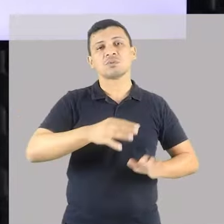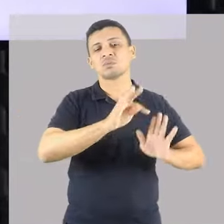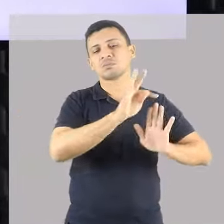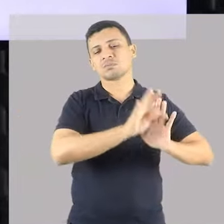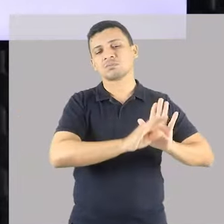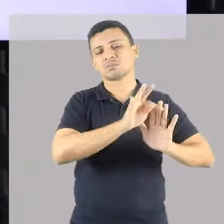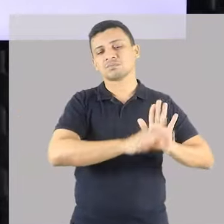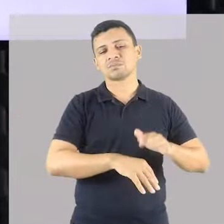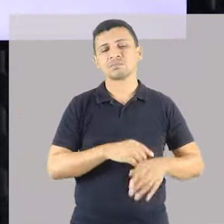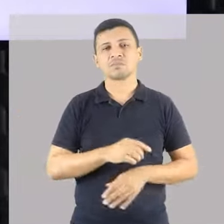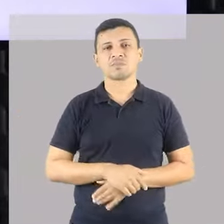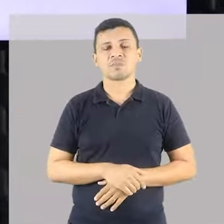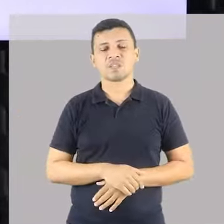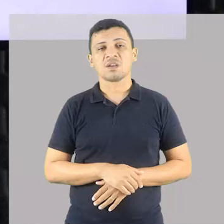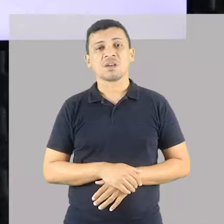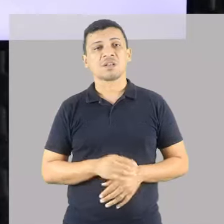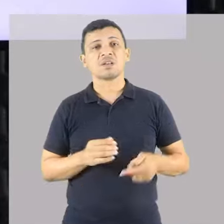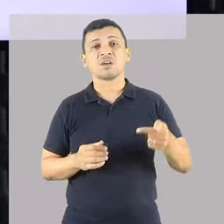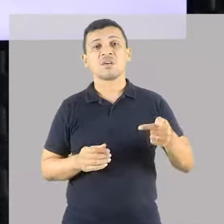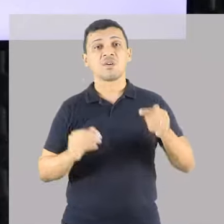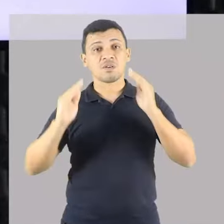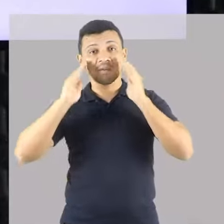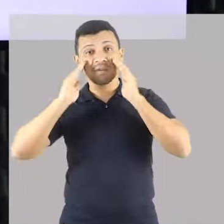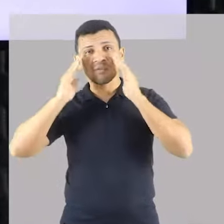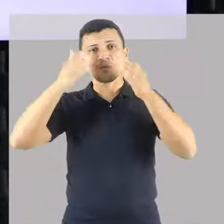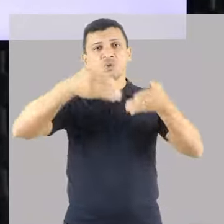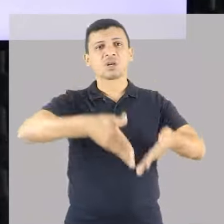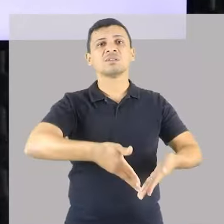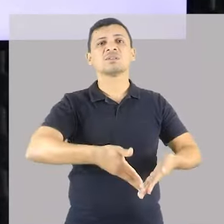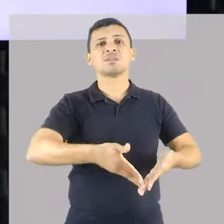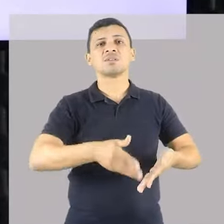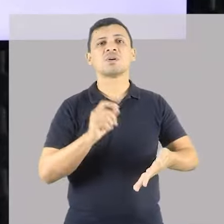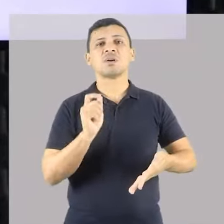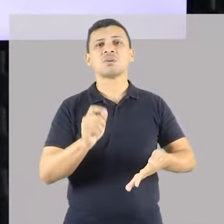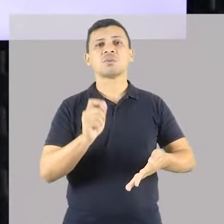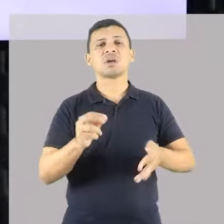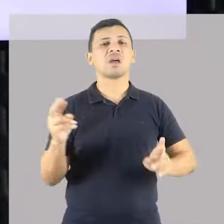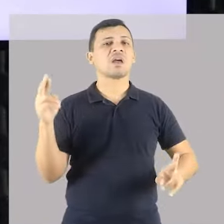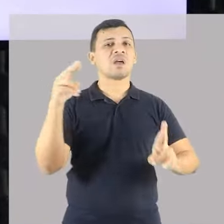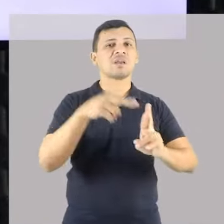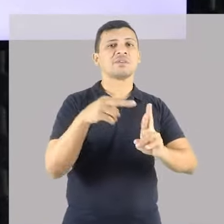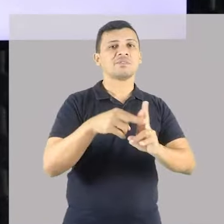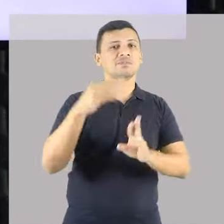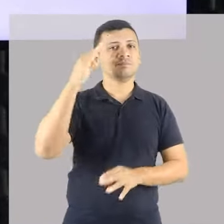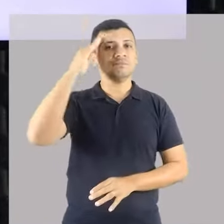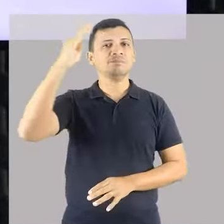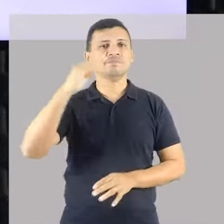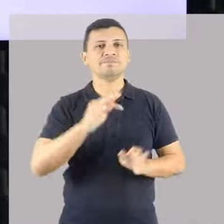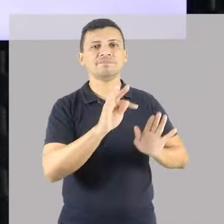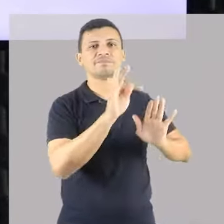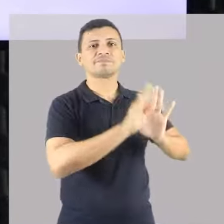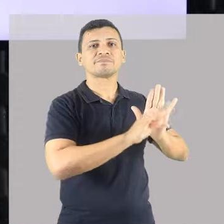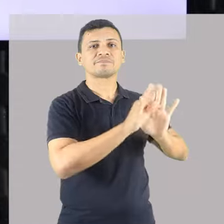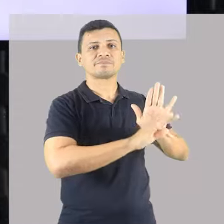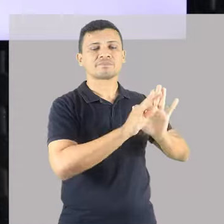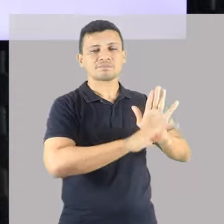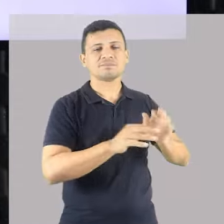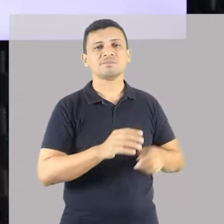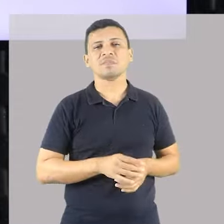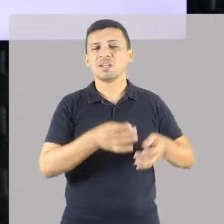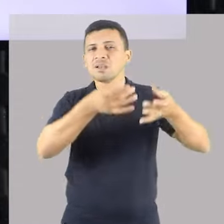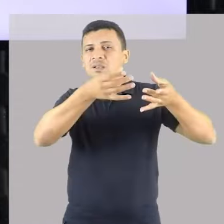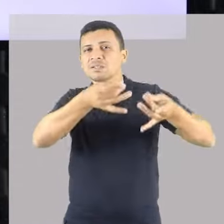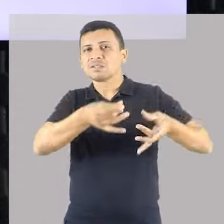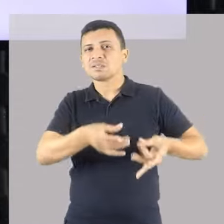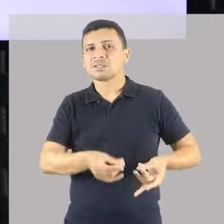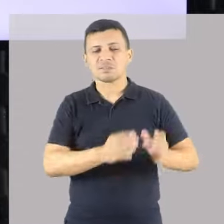coerência do texto A focalização é a referência principal ali do texto é é aquele detalhe